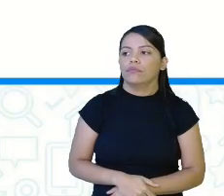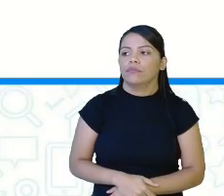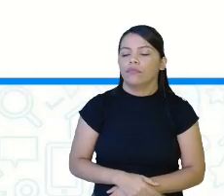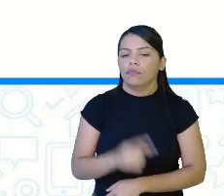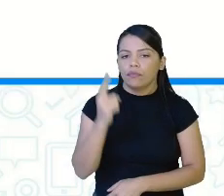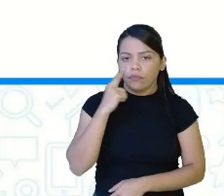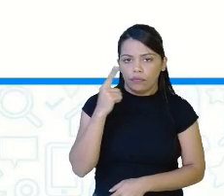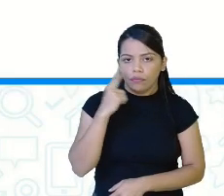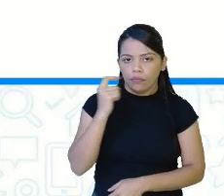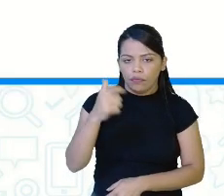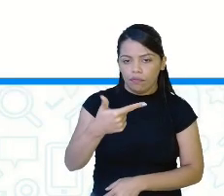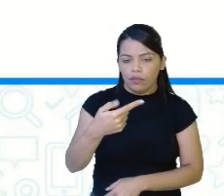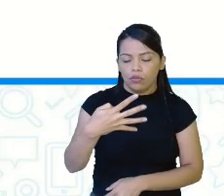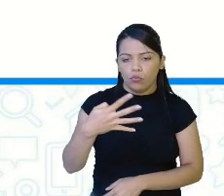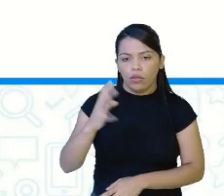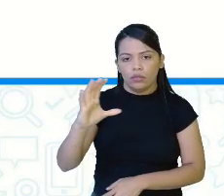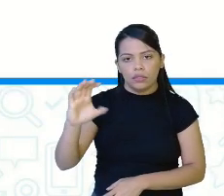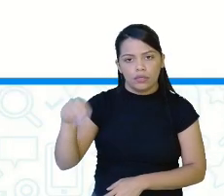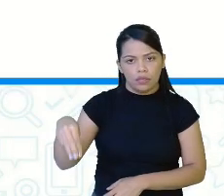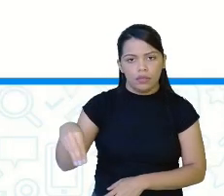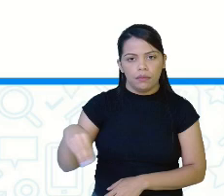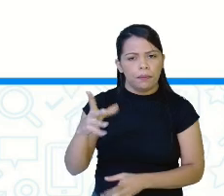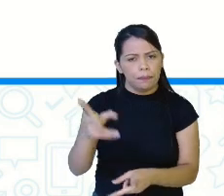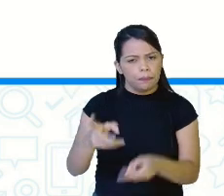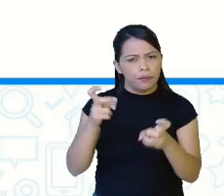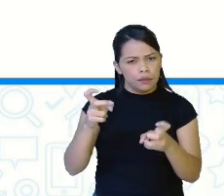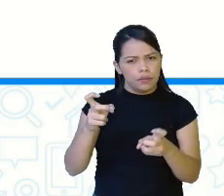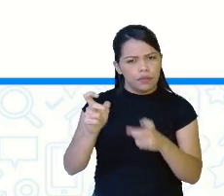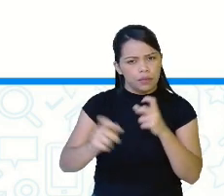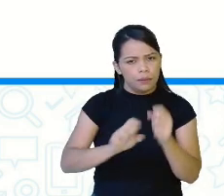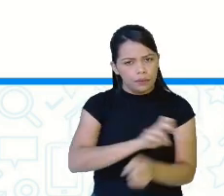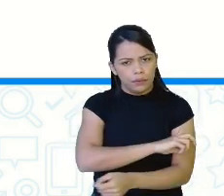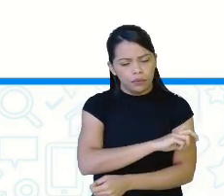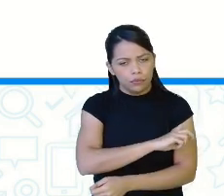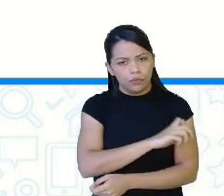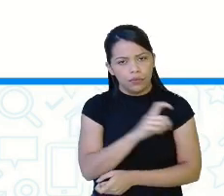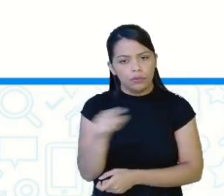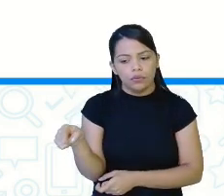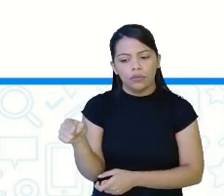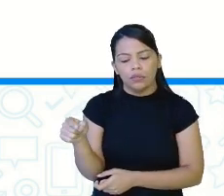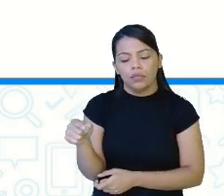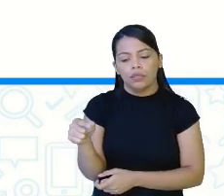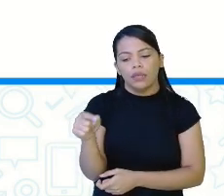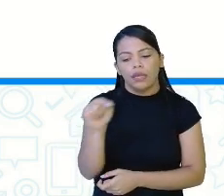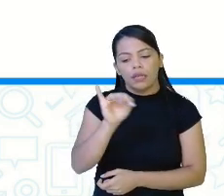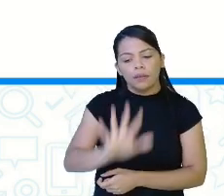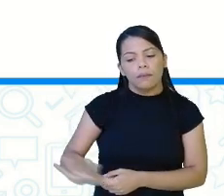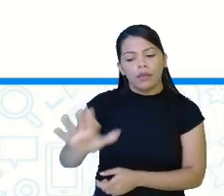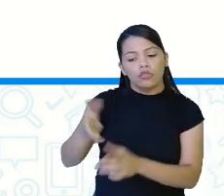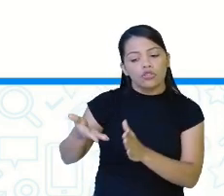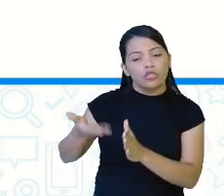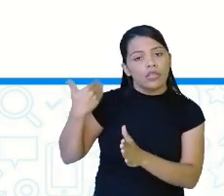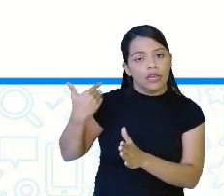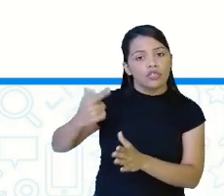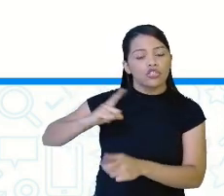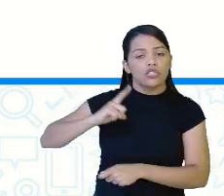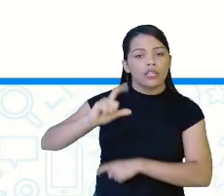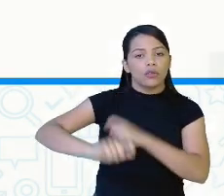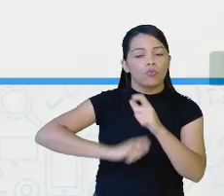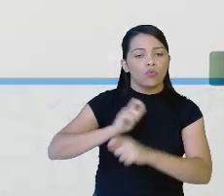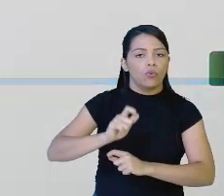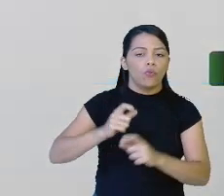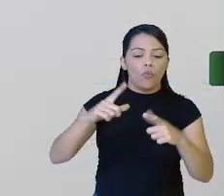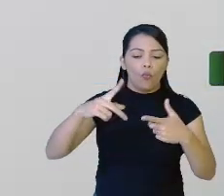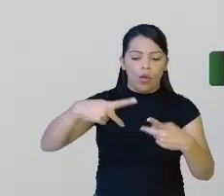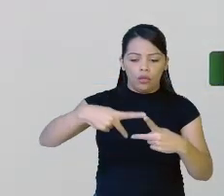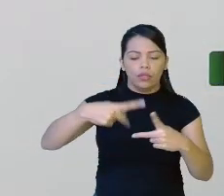aí, 24 centímetros. Percebe, quinto ano? Na figura anterior, eu tinha um quadrado